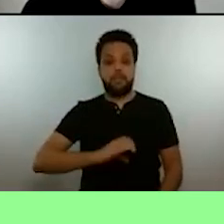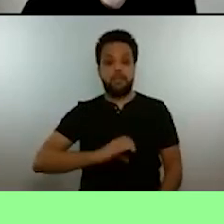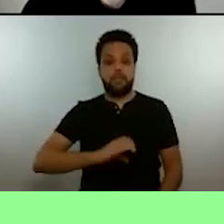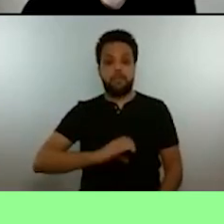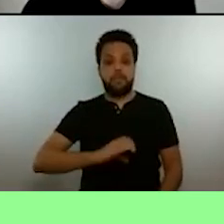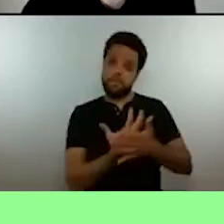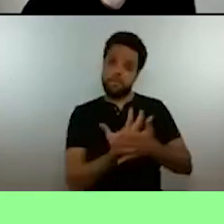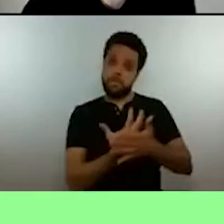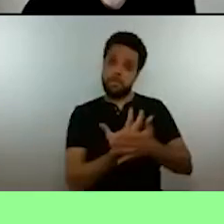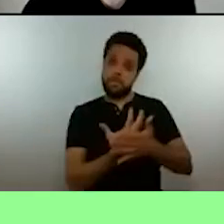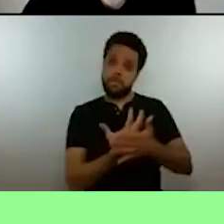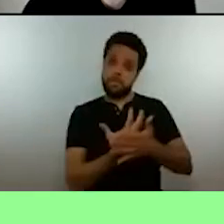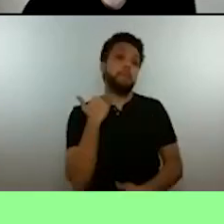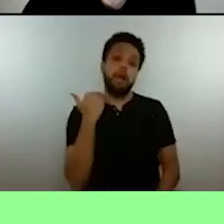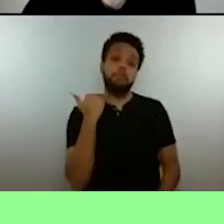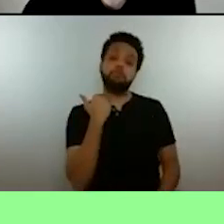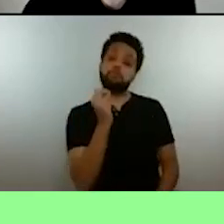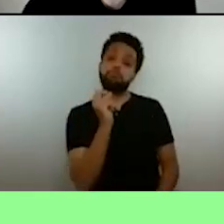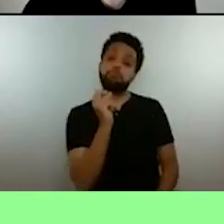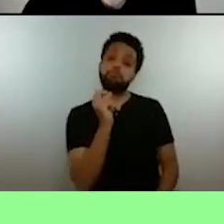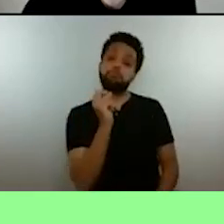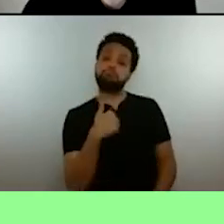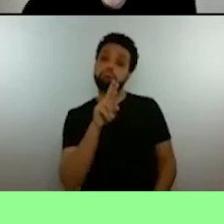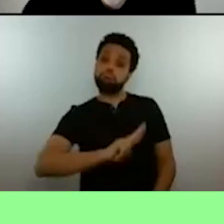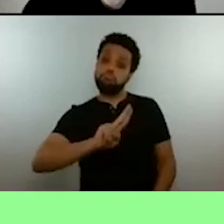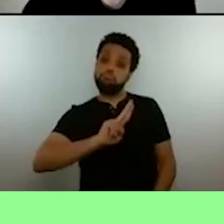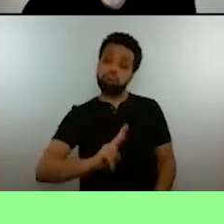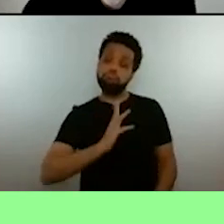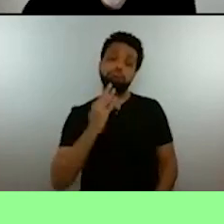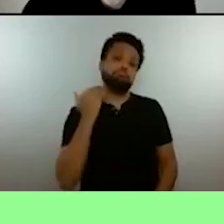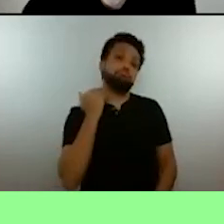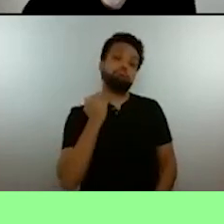conta para ter a minha.